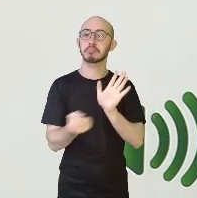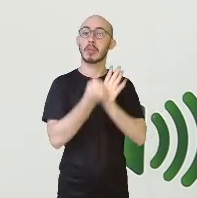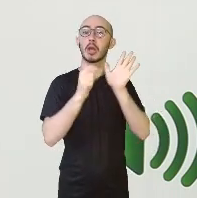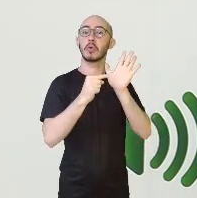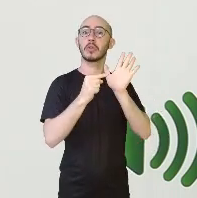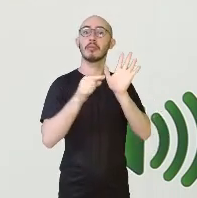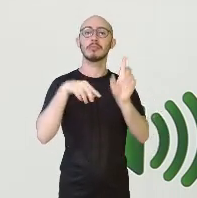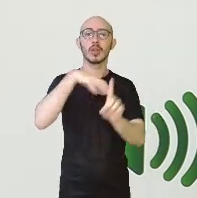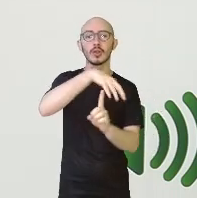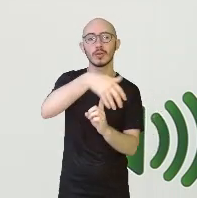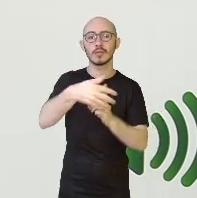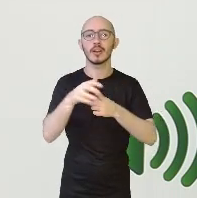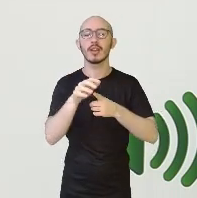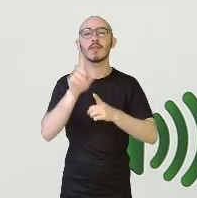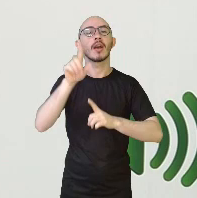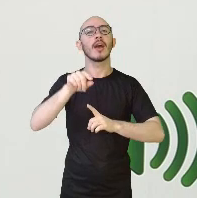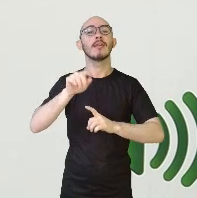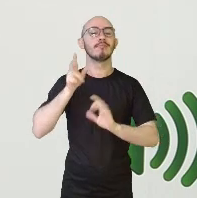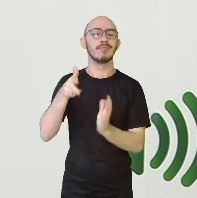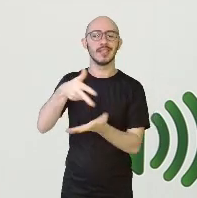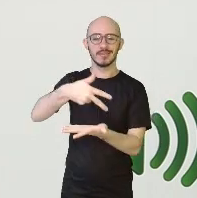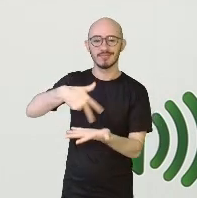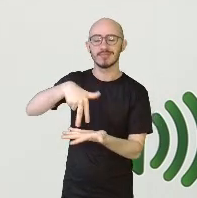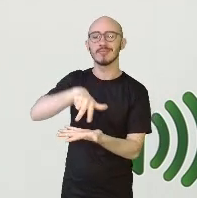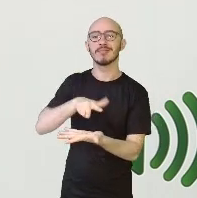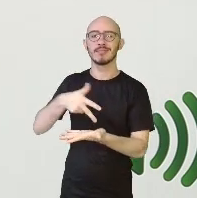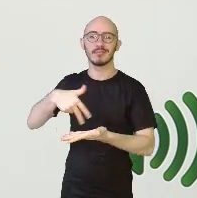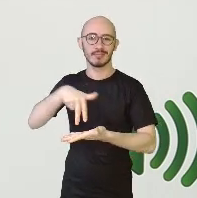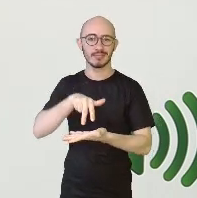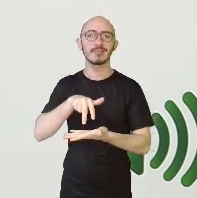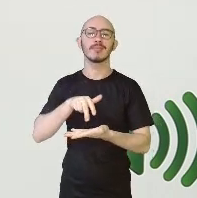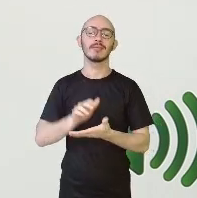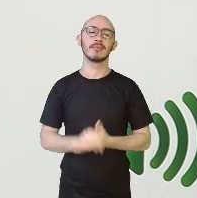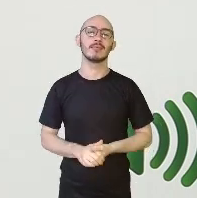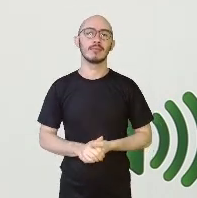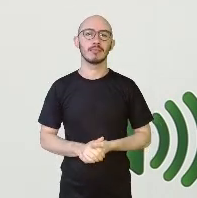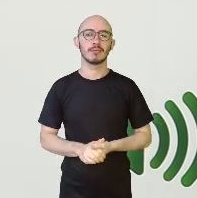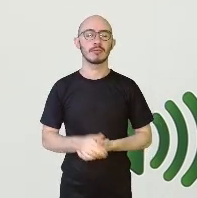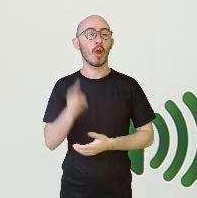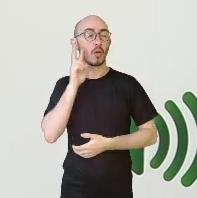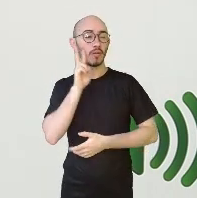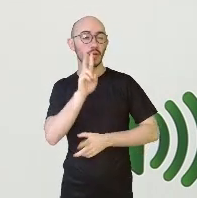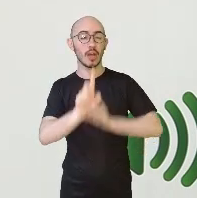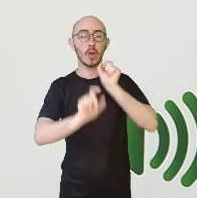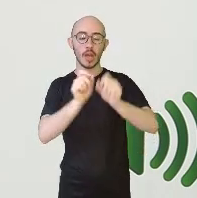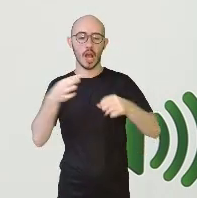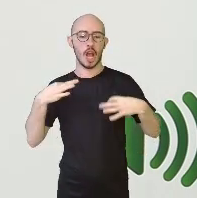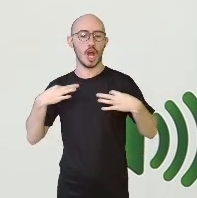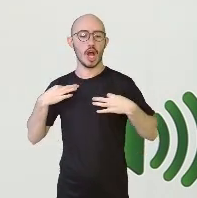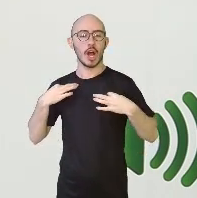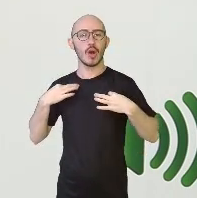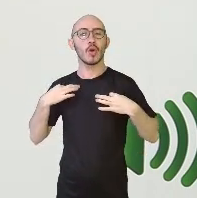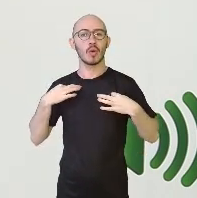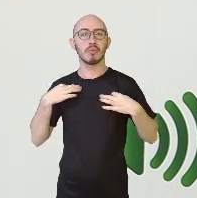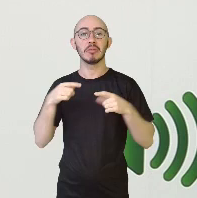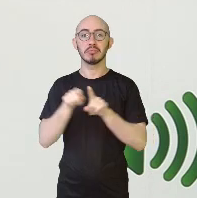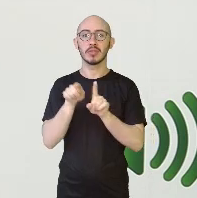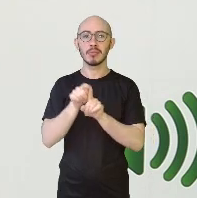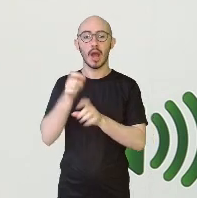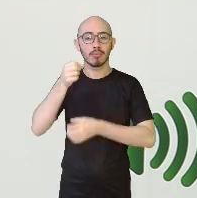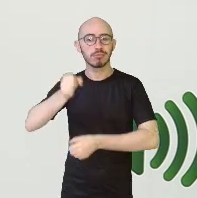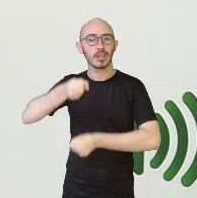no frevo é a dança. Você vê a roupa que as pessoas estão usando, aquela sombrinha e